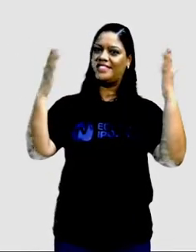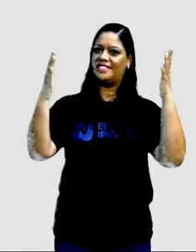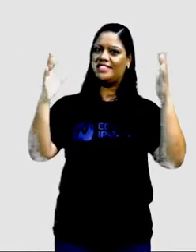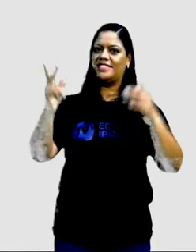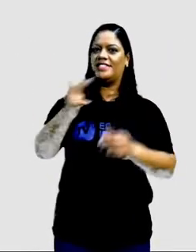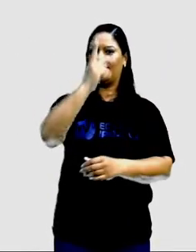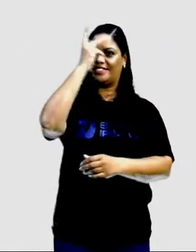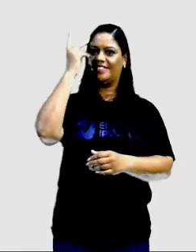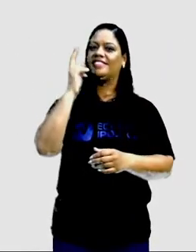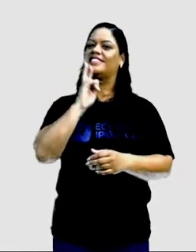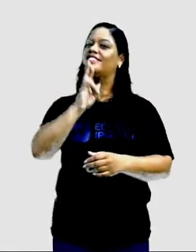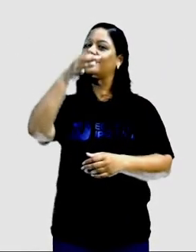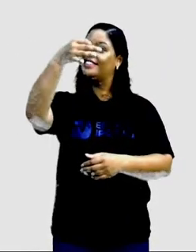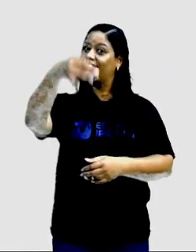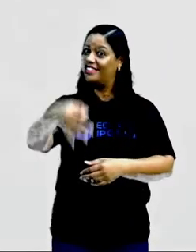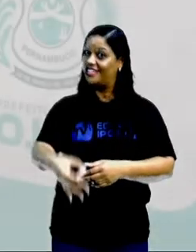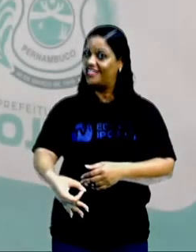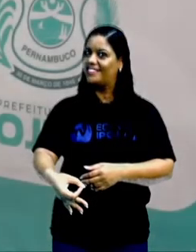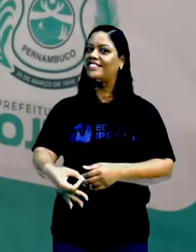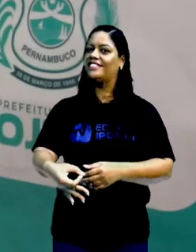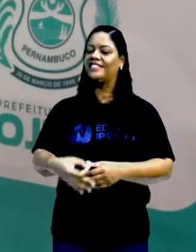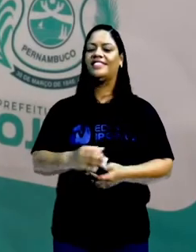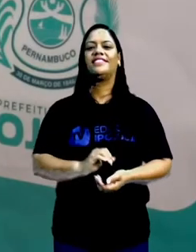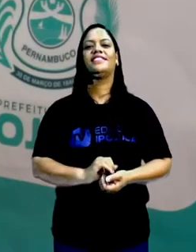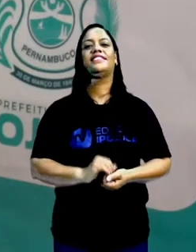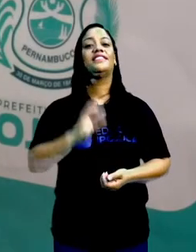quem respondeu a letra C.